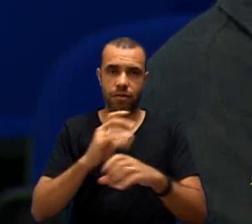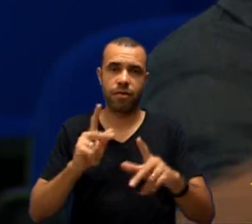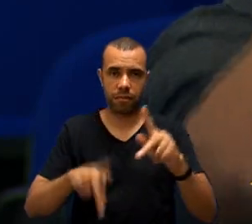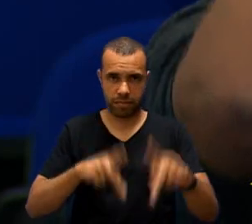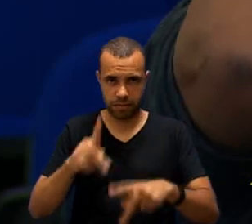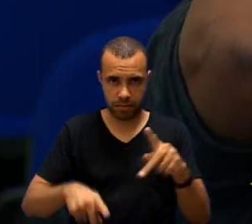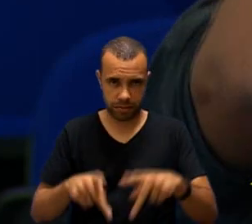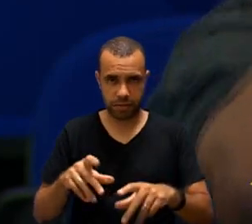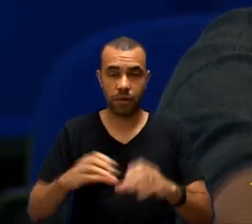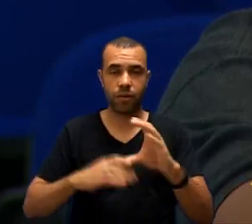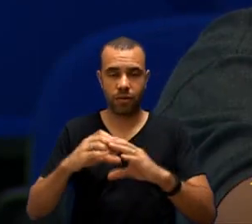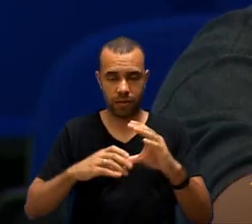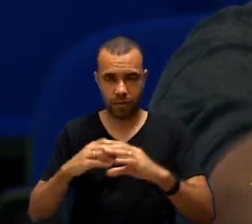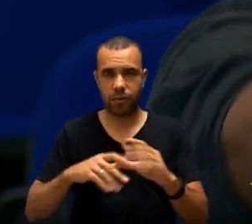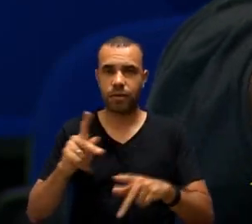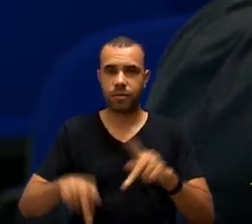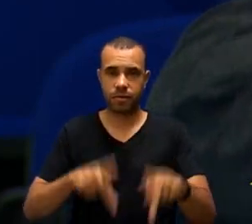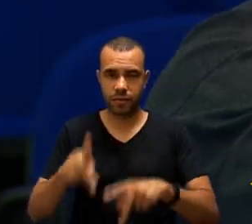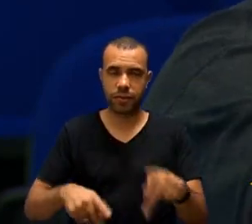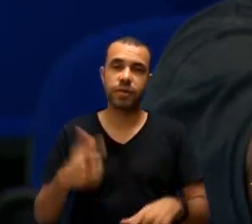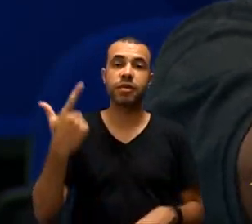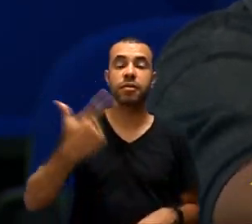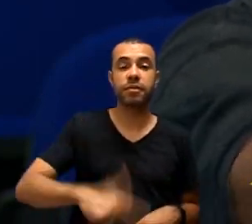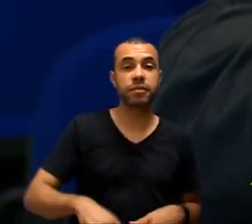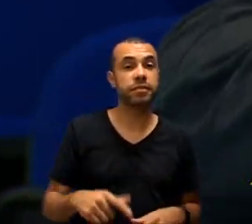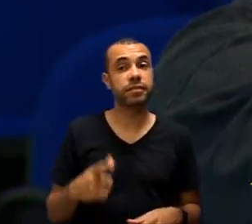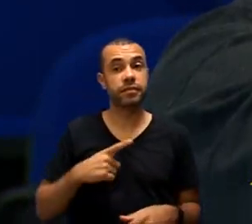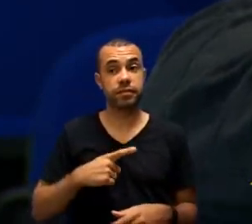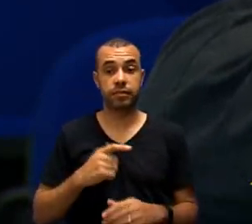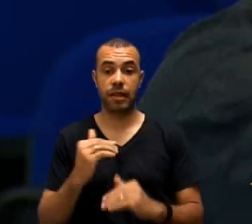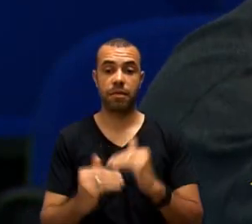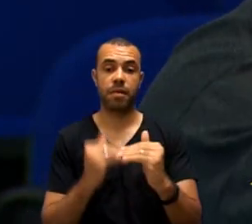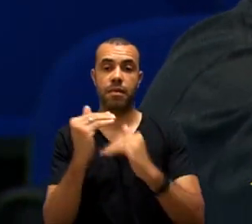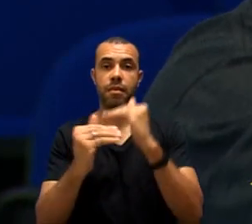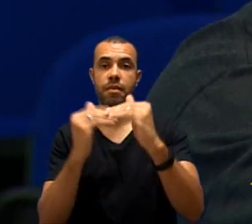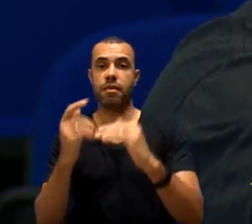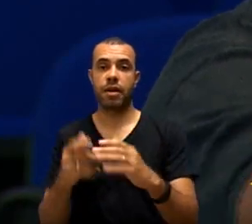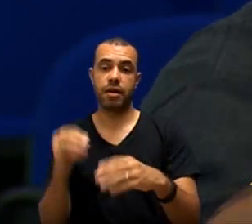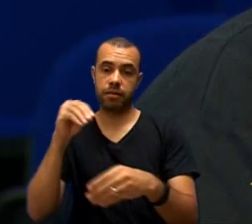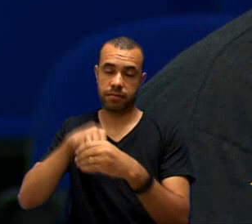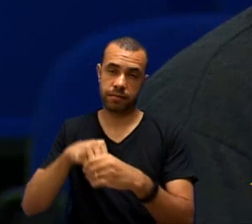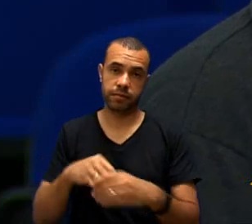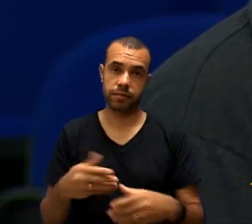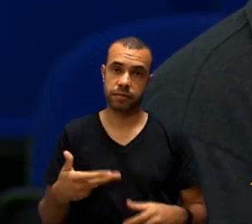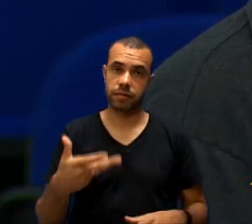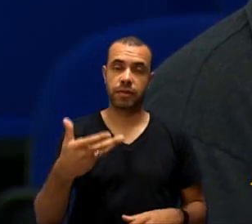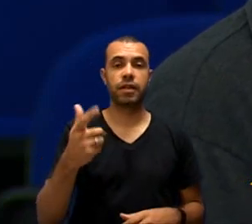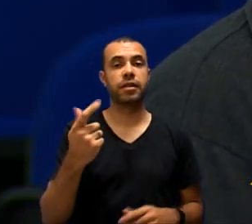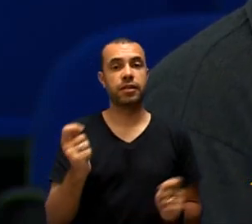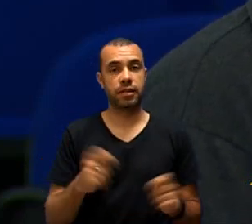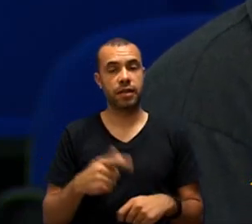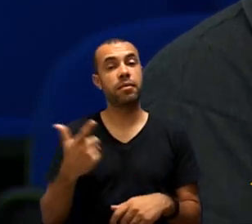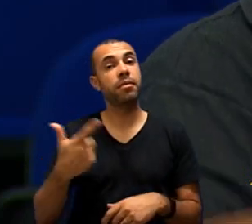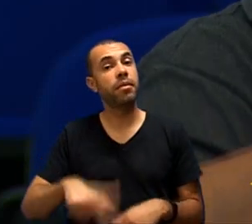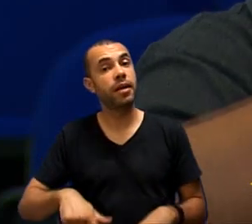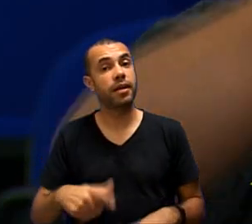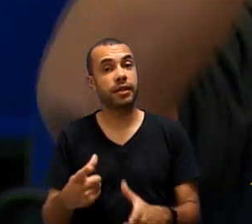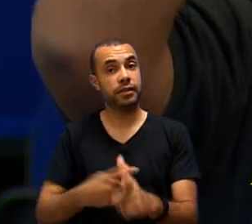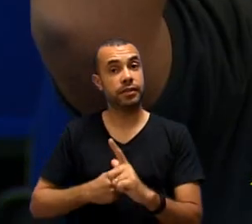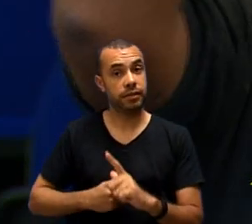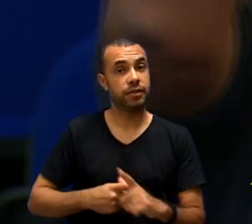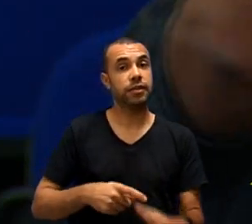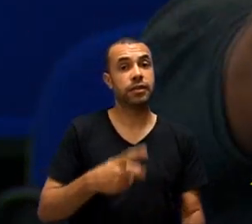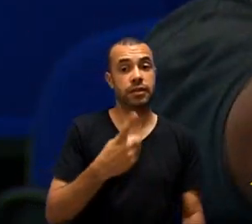carreira, se há previsão da gente discutir a reposição da inflação devida, 10%,